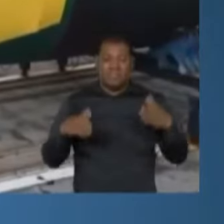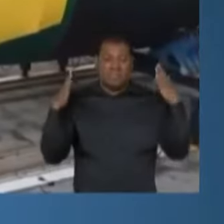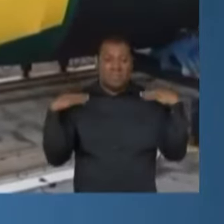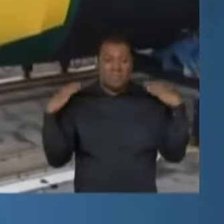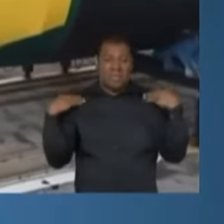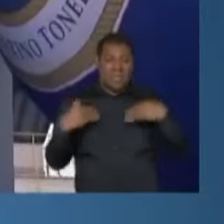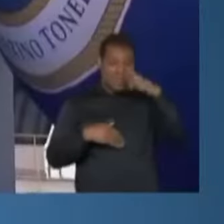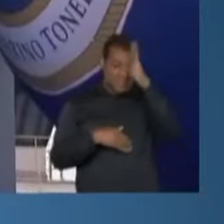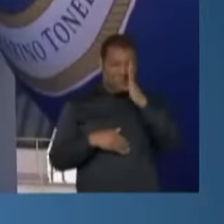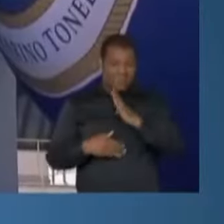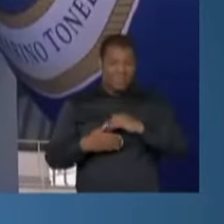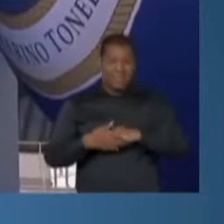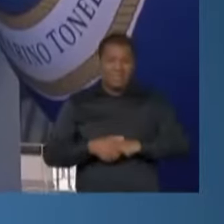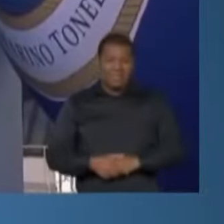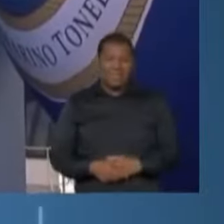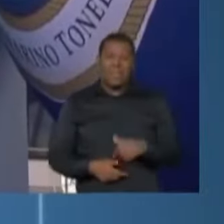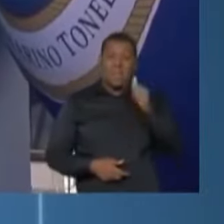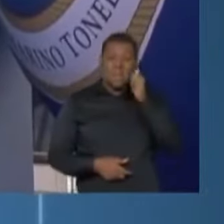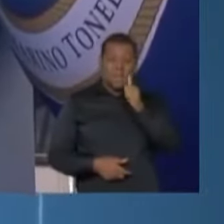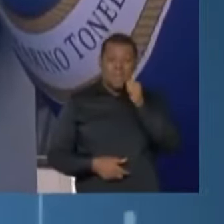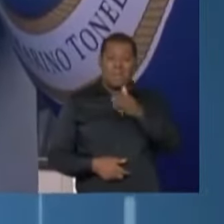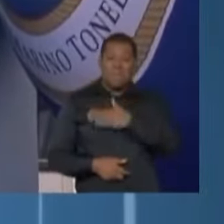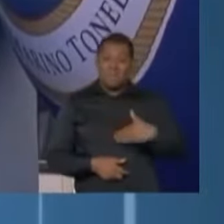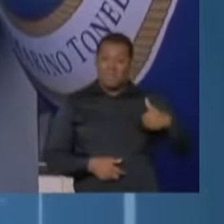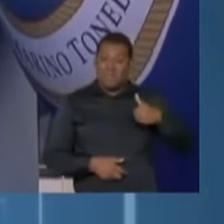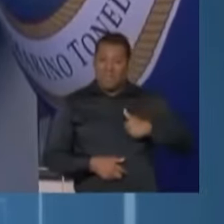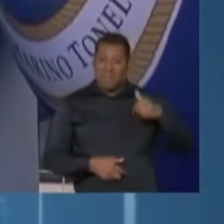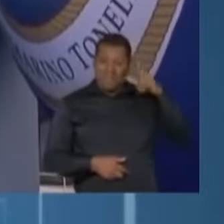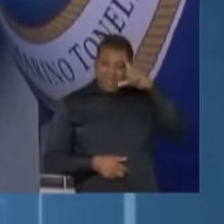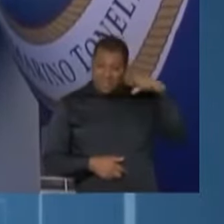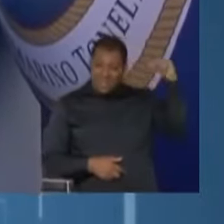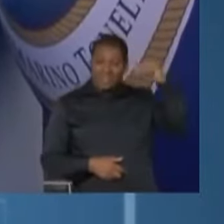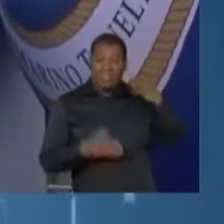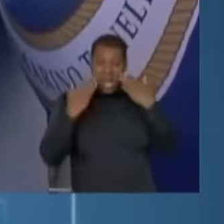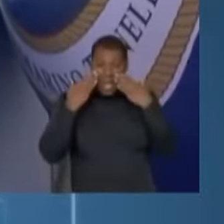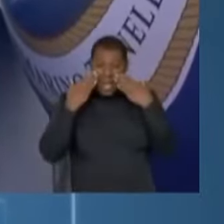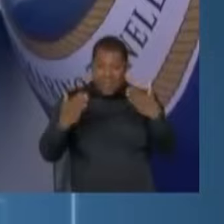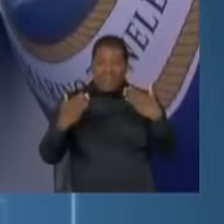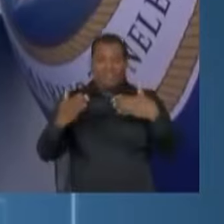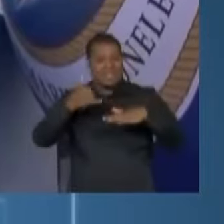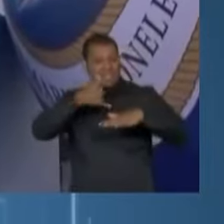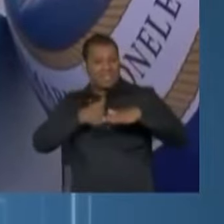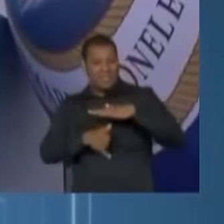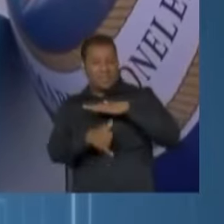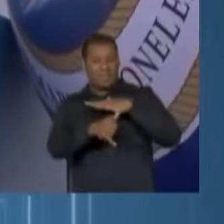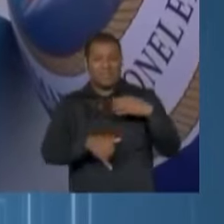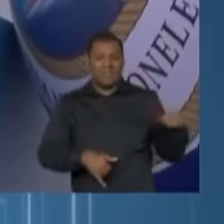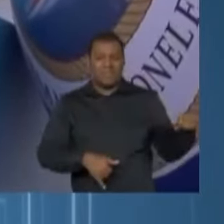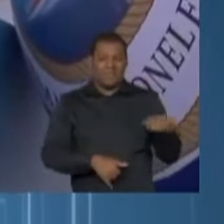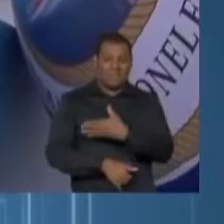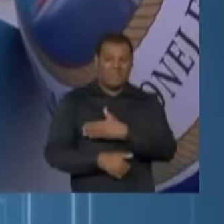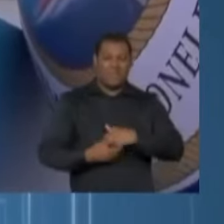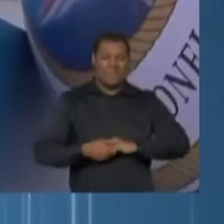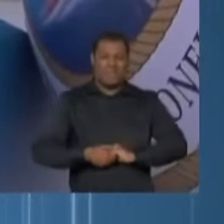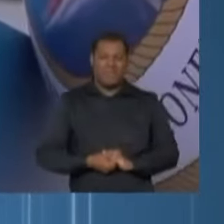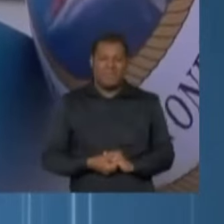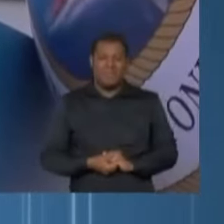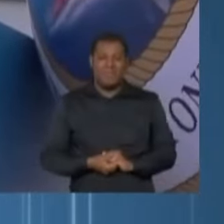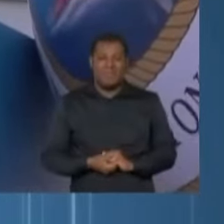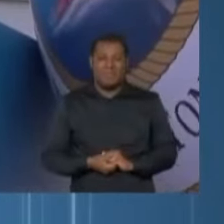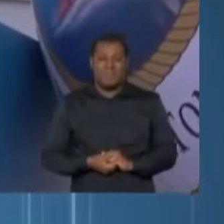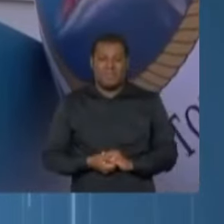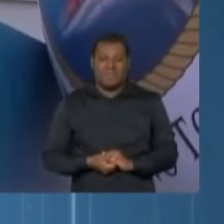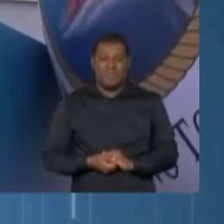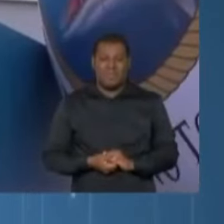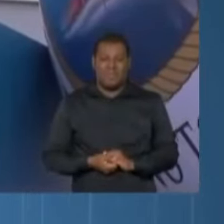não aconteça nenhum evento em âmbito federal para lembrar o golpe militar de 1964. Porque o Brasil tem